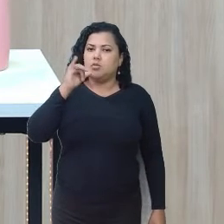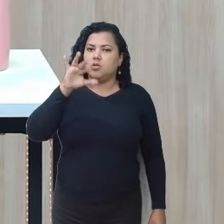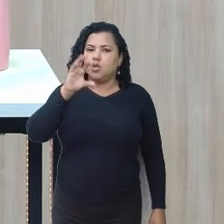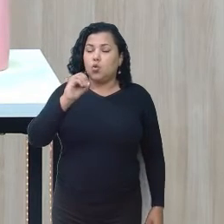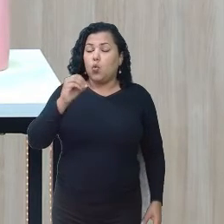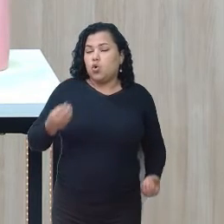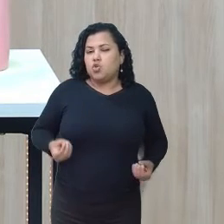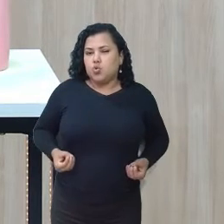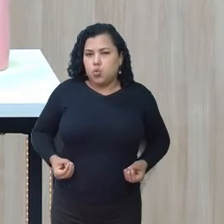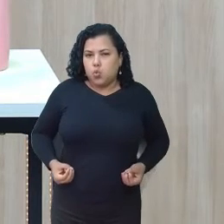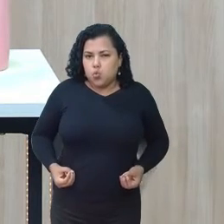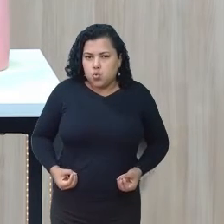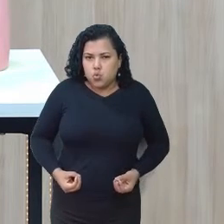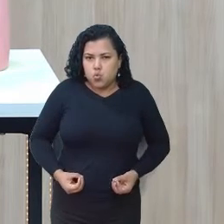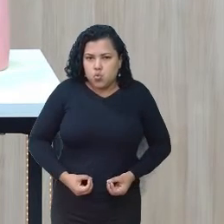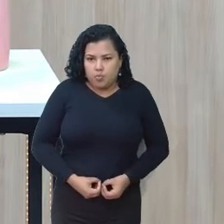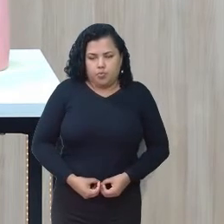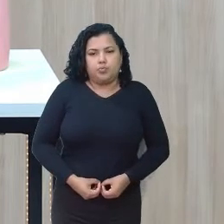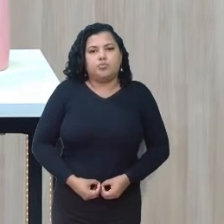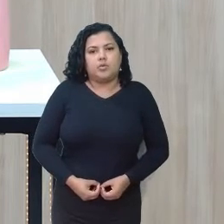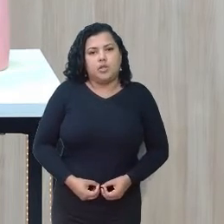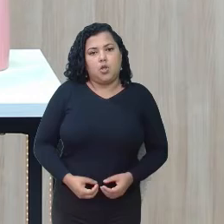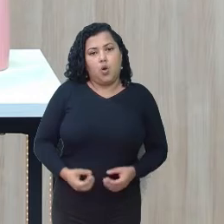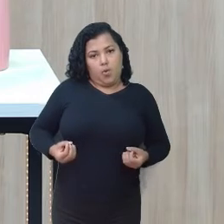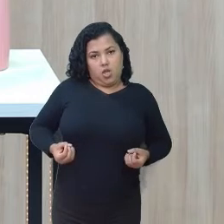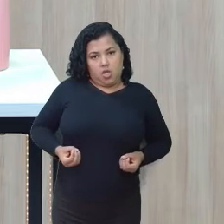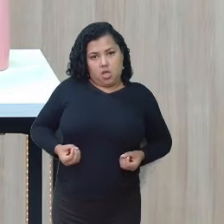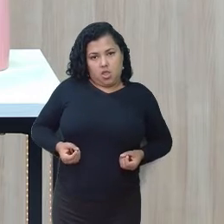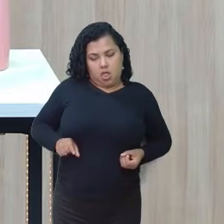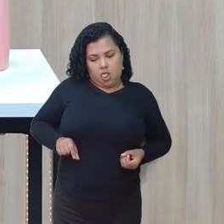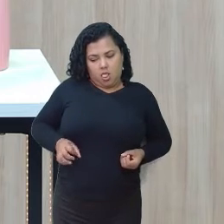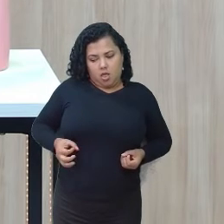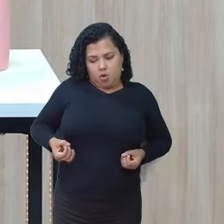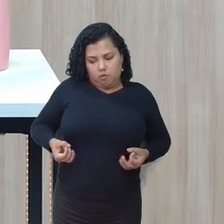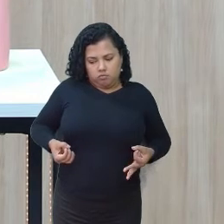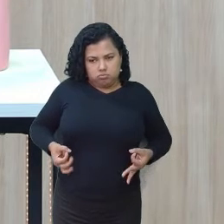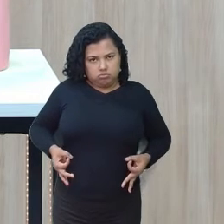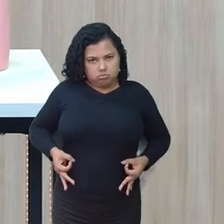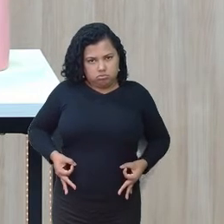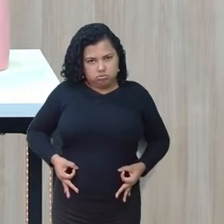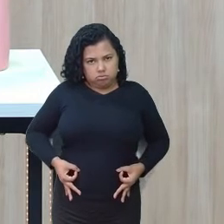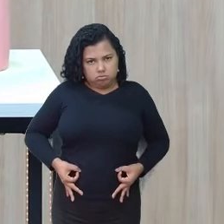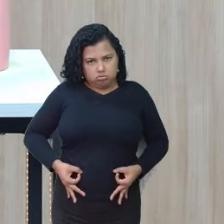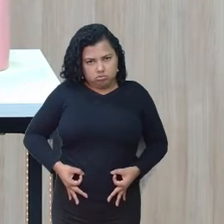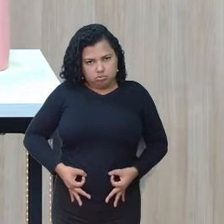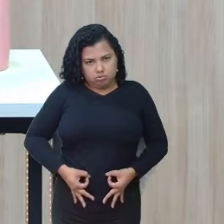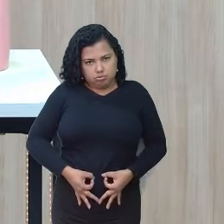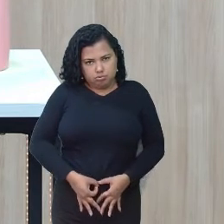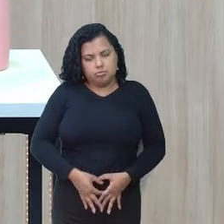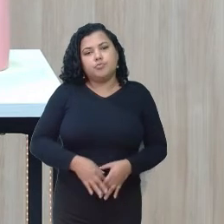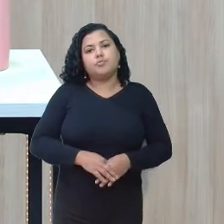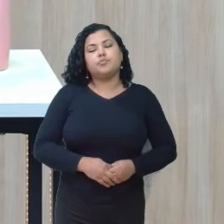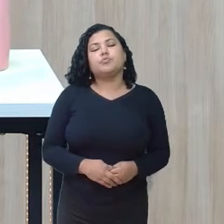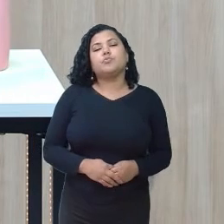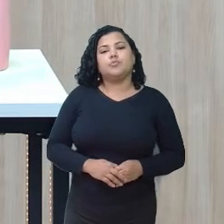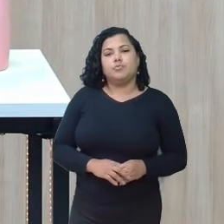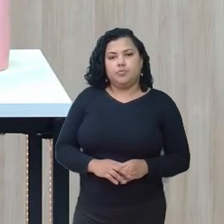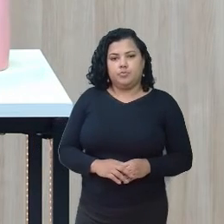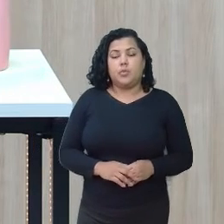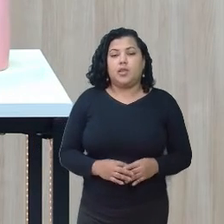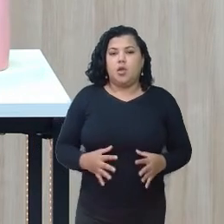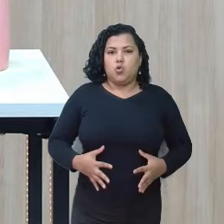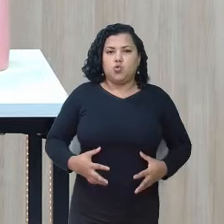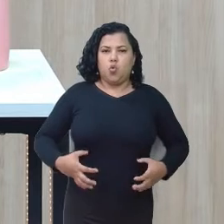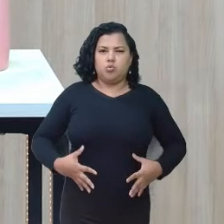O ovócito do ovário, ele vai até o útero com essas contrações que acontecem nas tubas